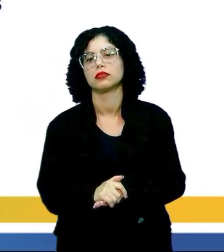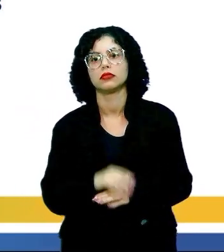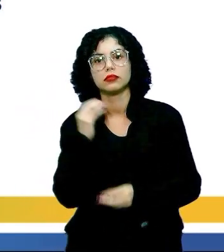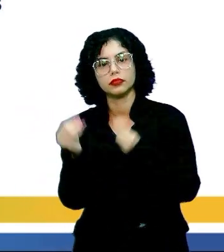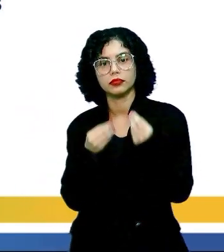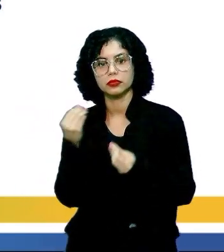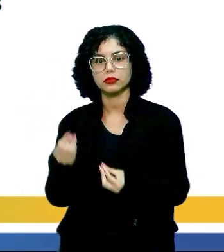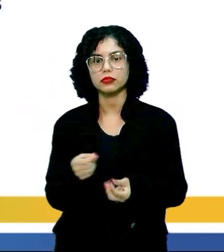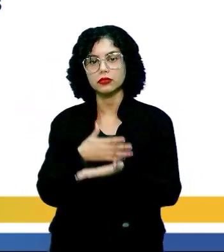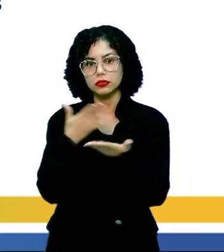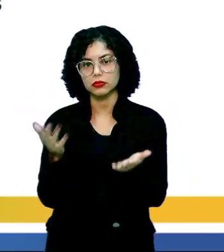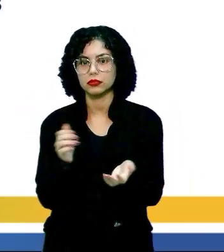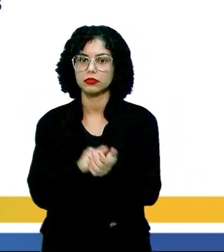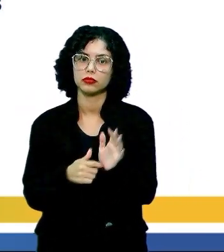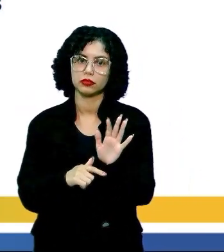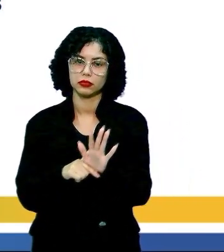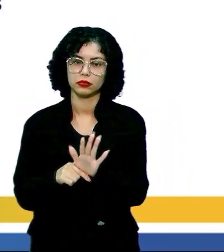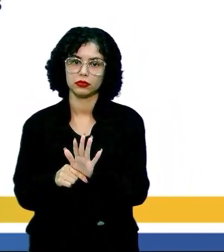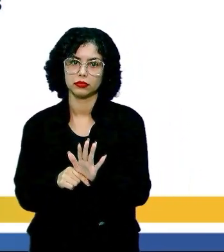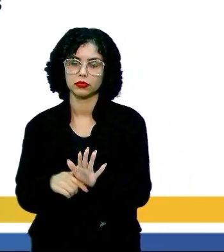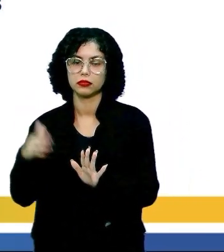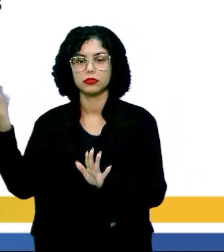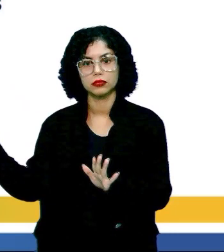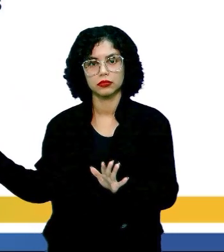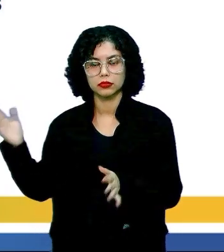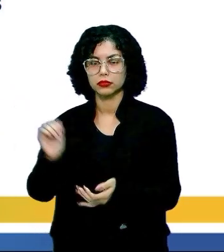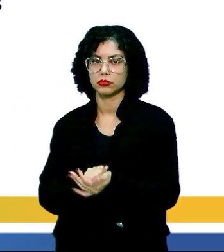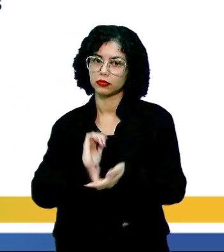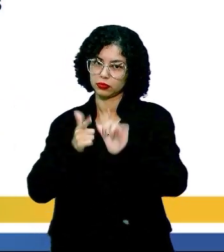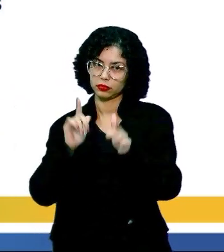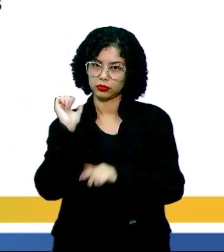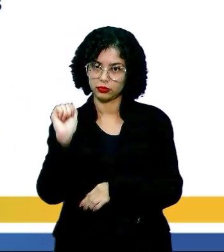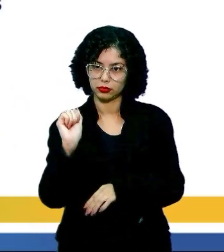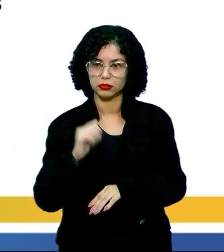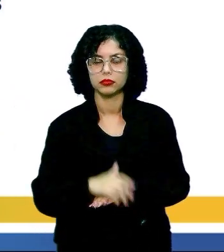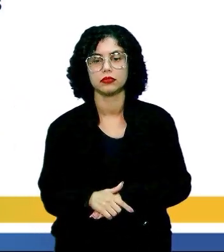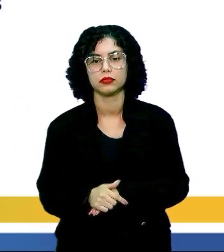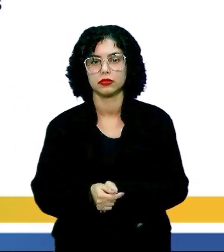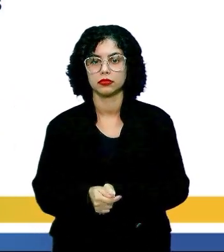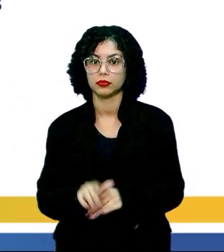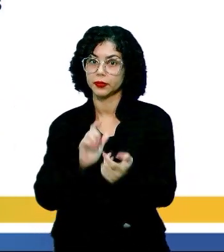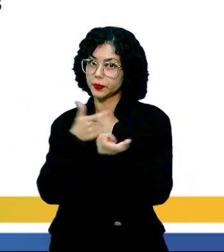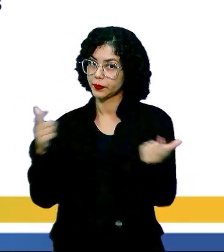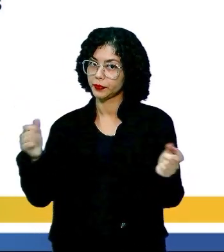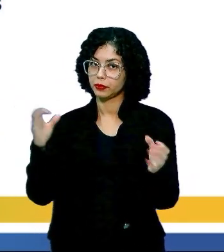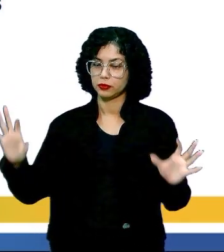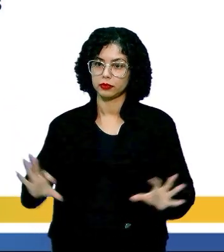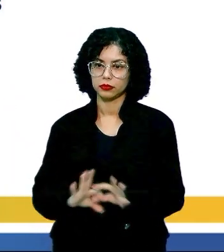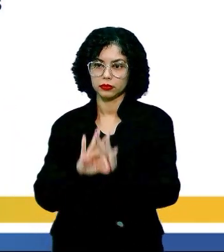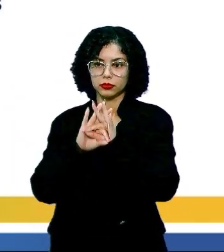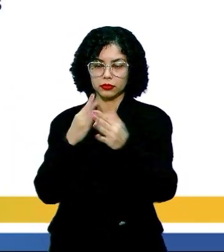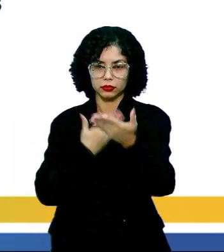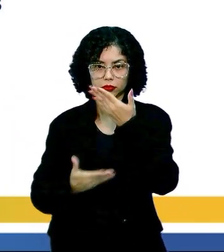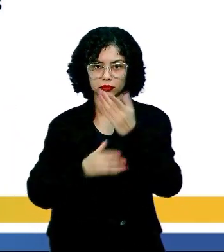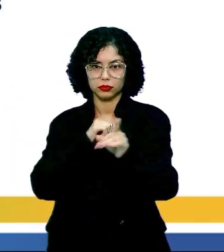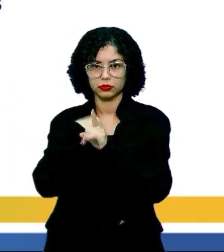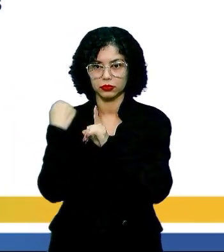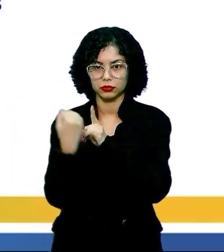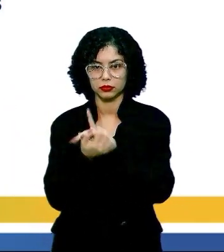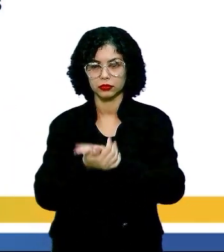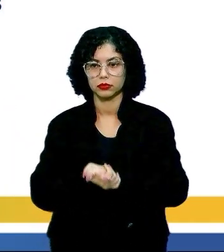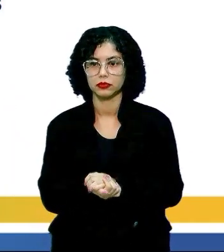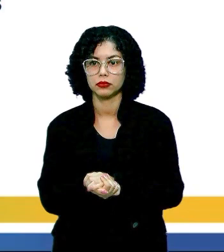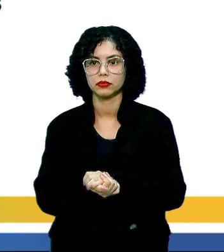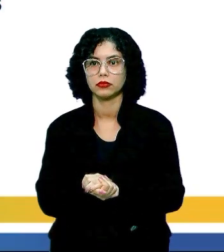Como já tinha dado espalhozinho eu vou até já colocar aí ó é alternativa a ampliar a interação social mas vamos só